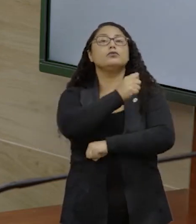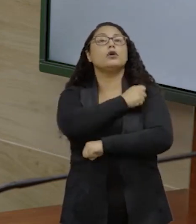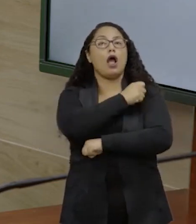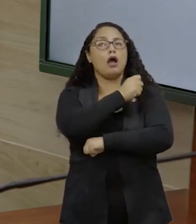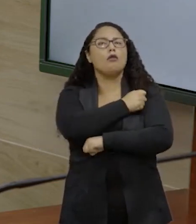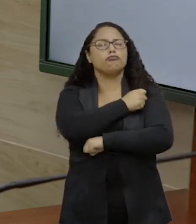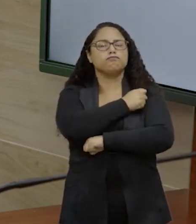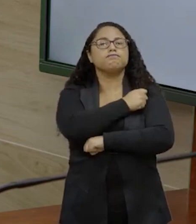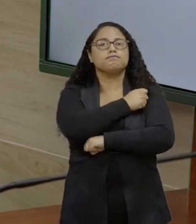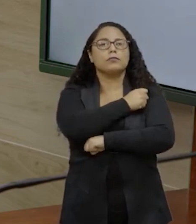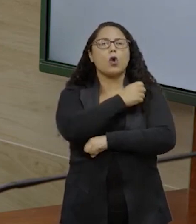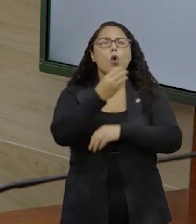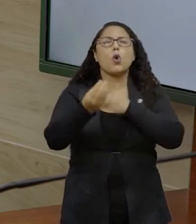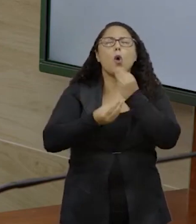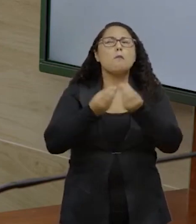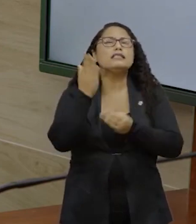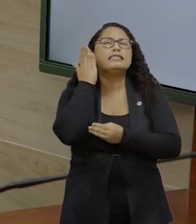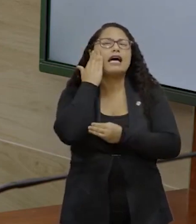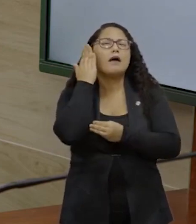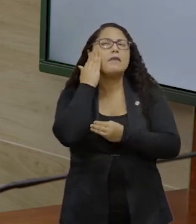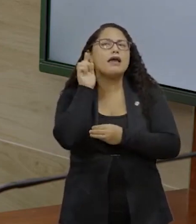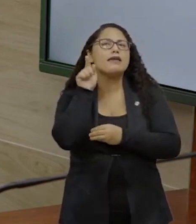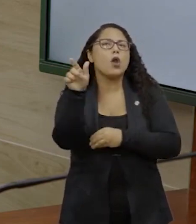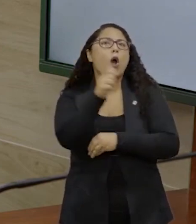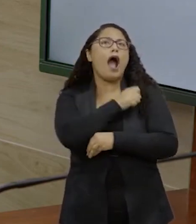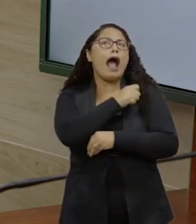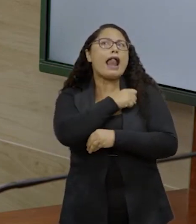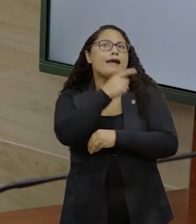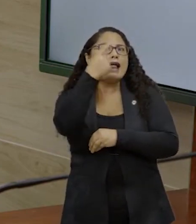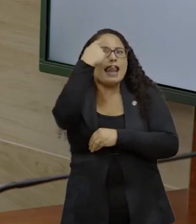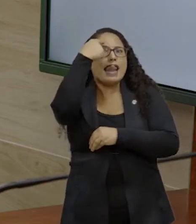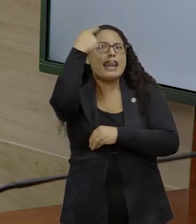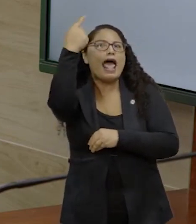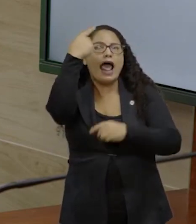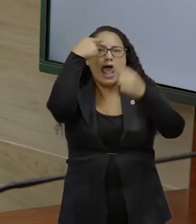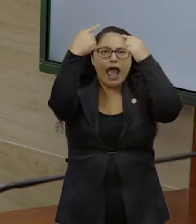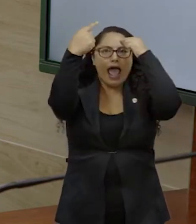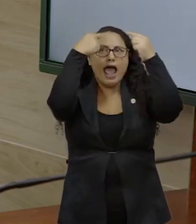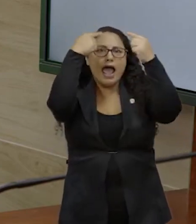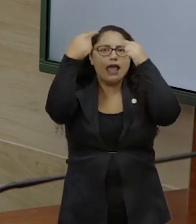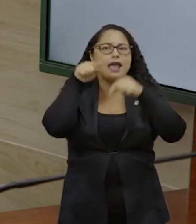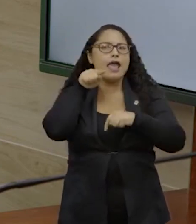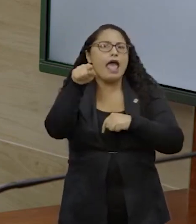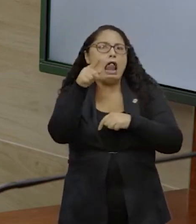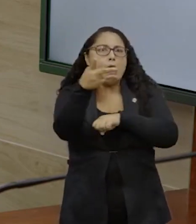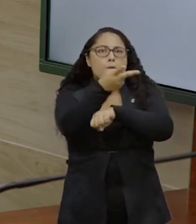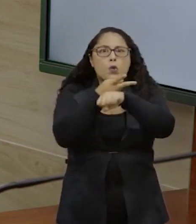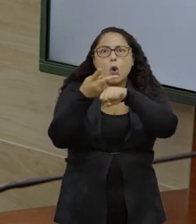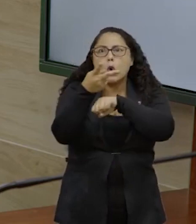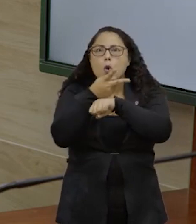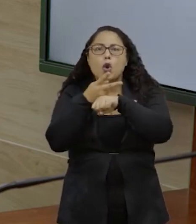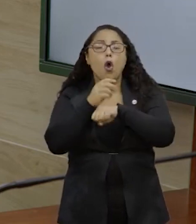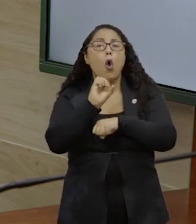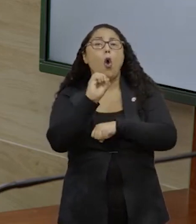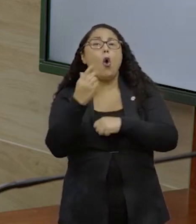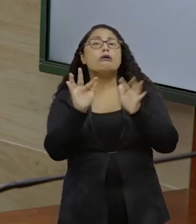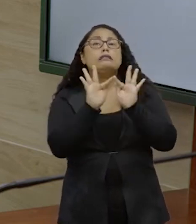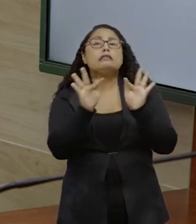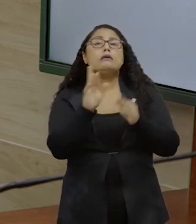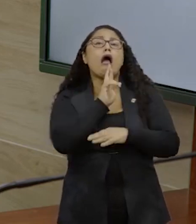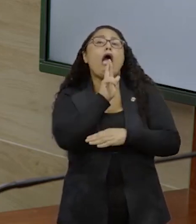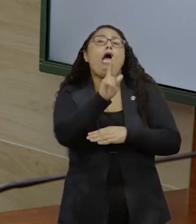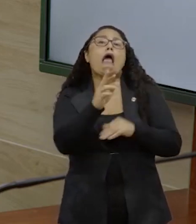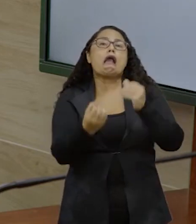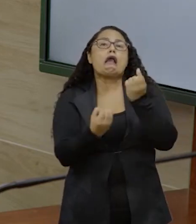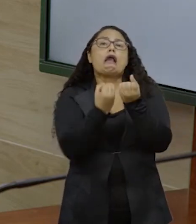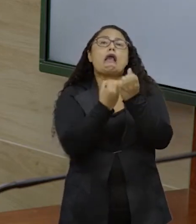alunos. Como que eu vou saber se foi o aluno que teve aquela criatividade, Sim. foi ele que buscou, ou se foi simplesmente uma